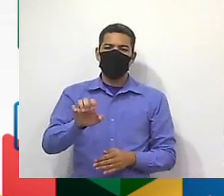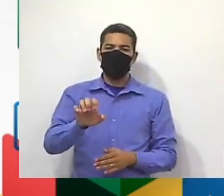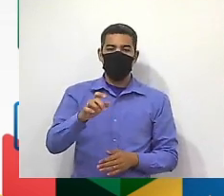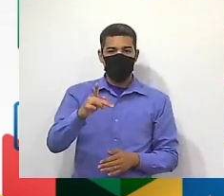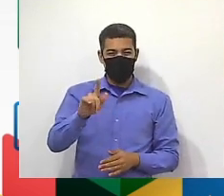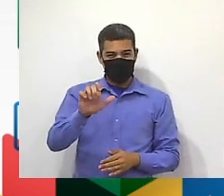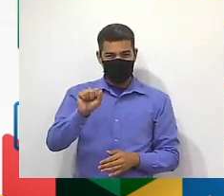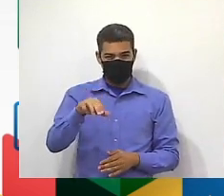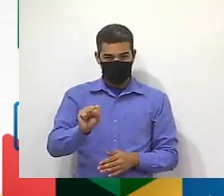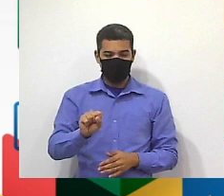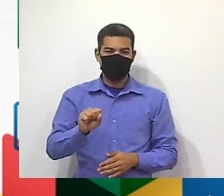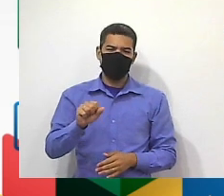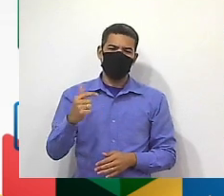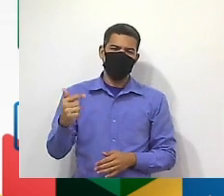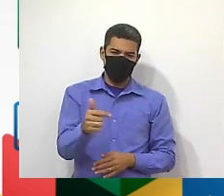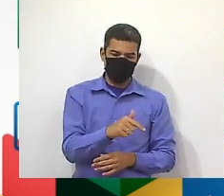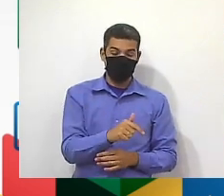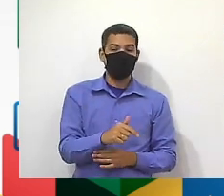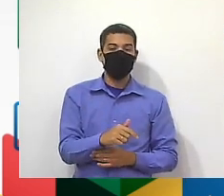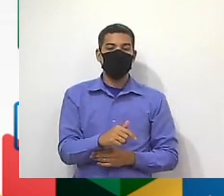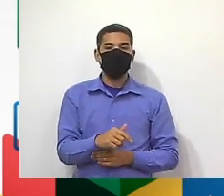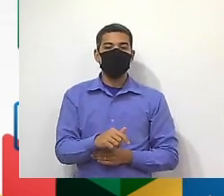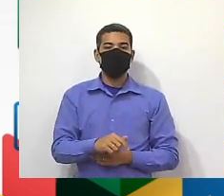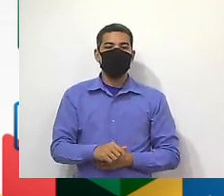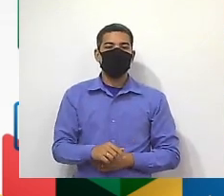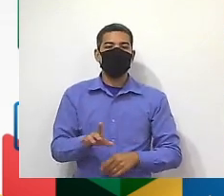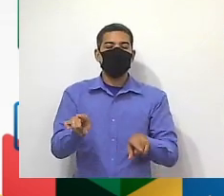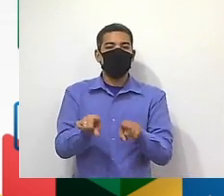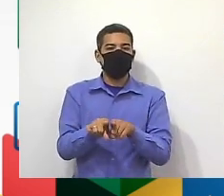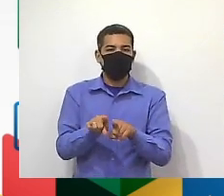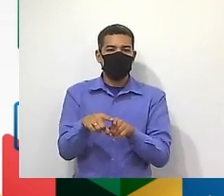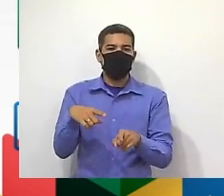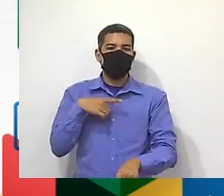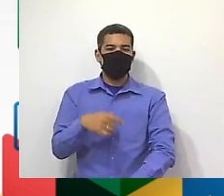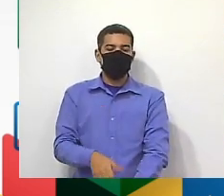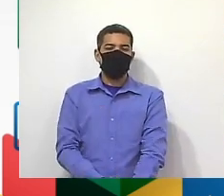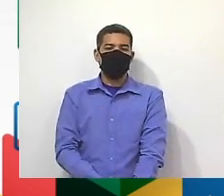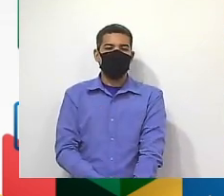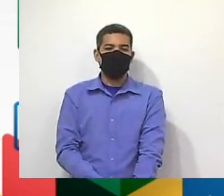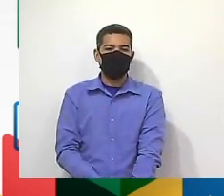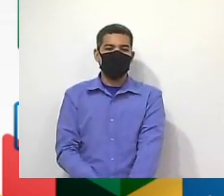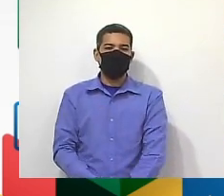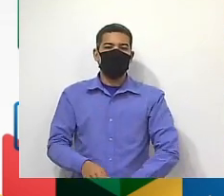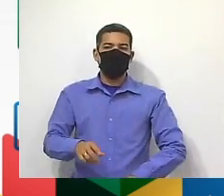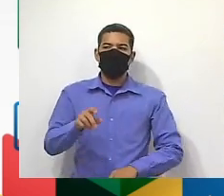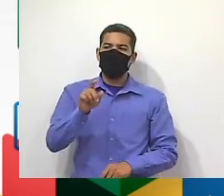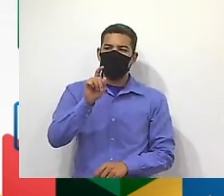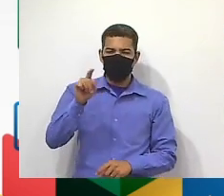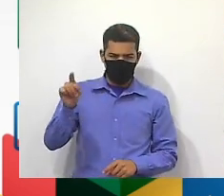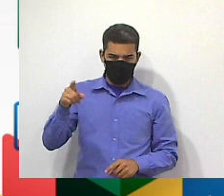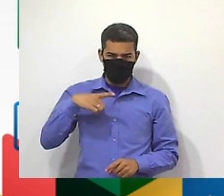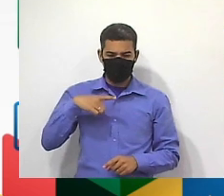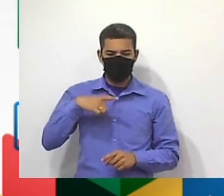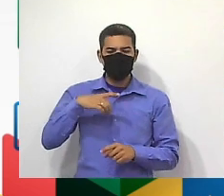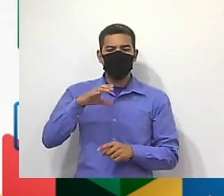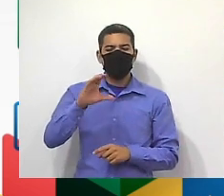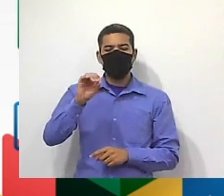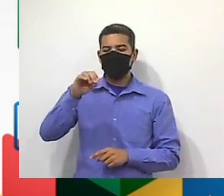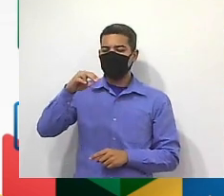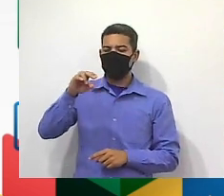sem discutir o que ele é. Né? A gente também ainda tem os condensados, né? Que são quando a gente atinge